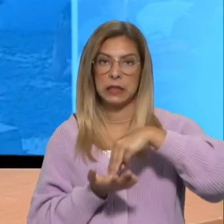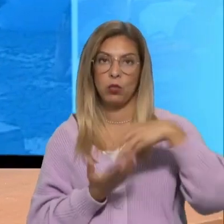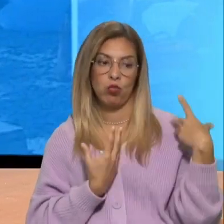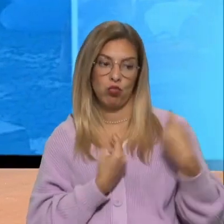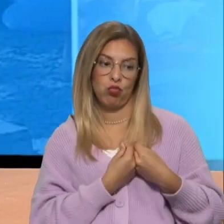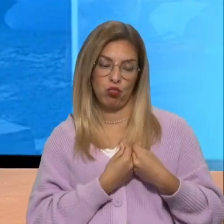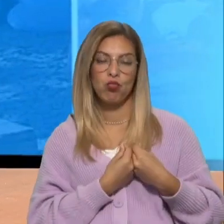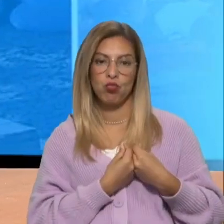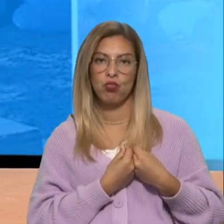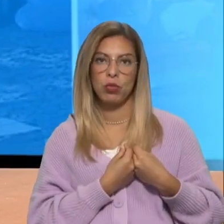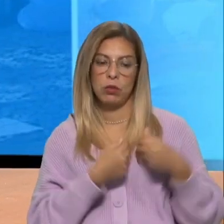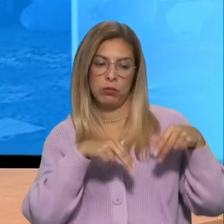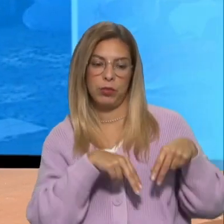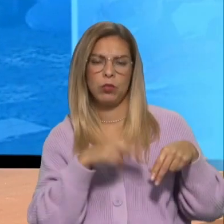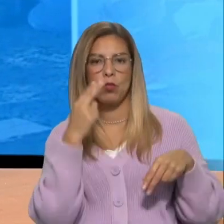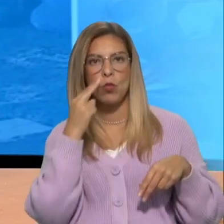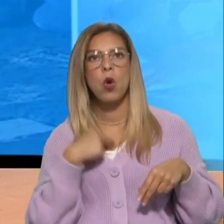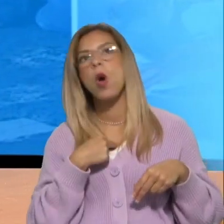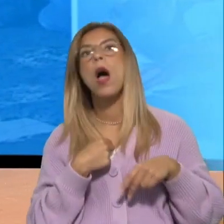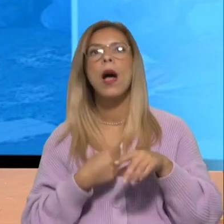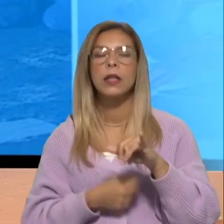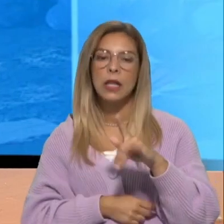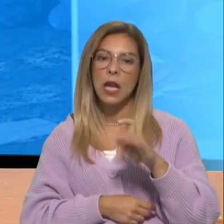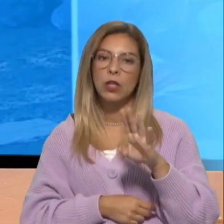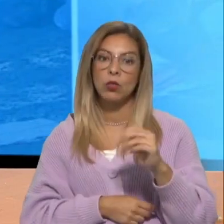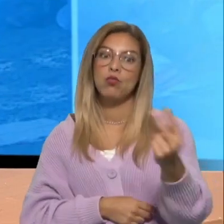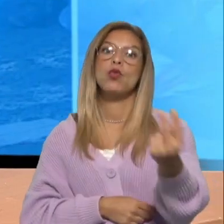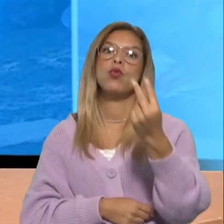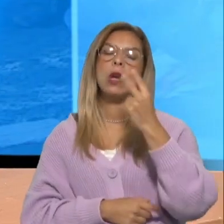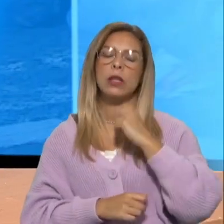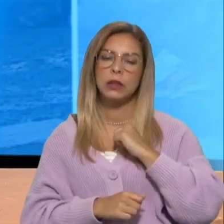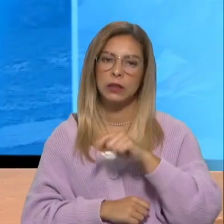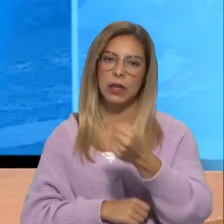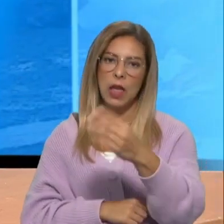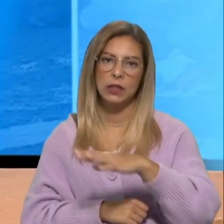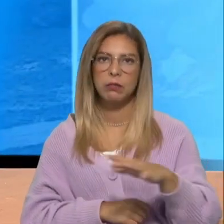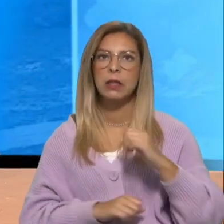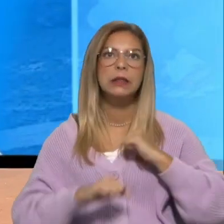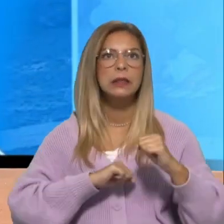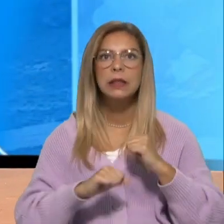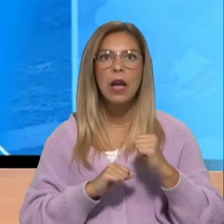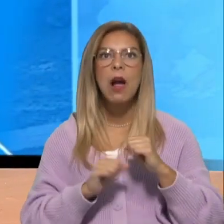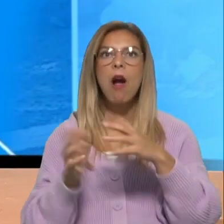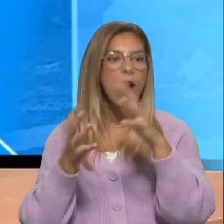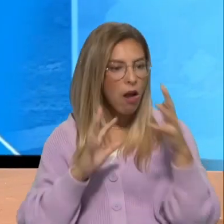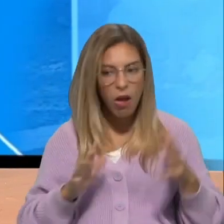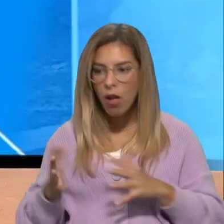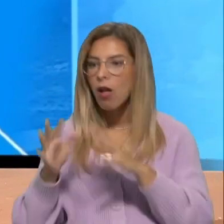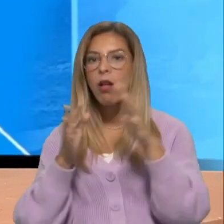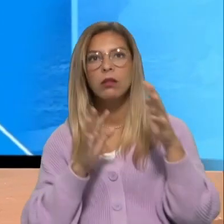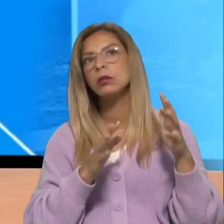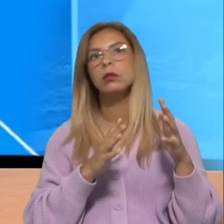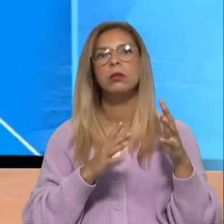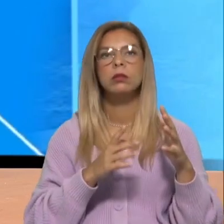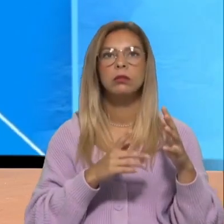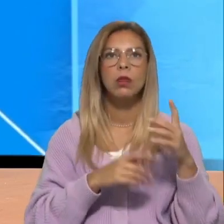meu lado, e quando me viram, chegámos juntos, e Inês, onde é que está o refugiado? E andavam